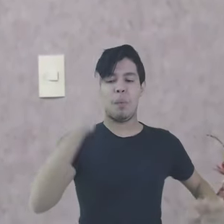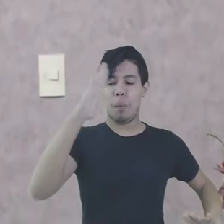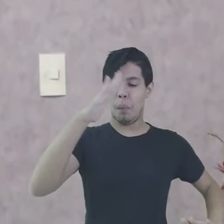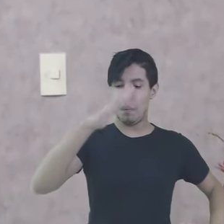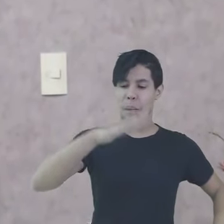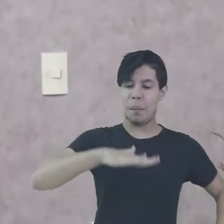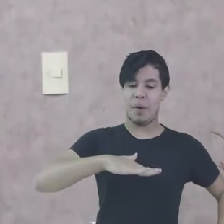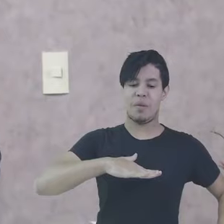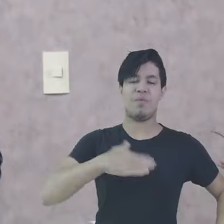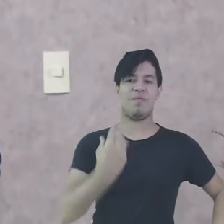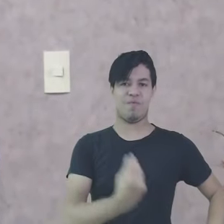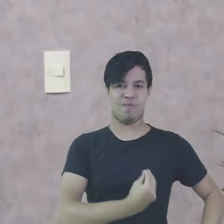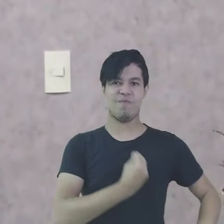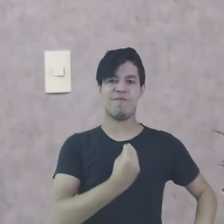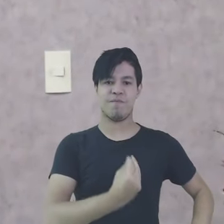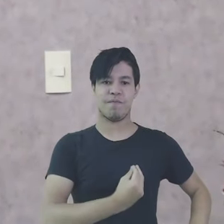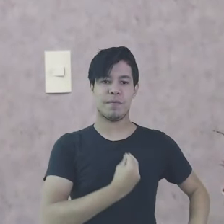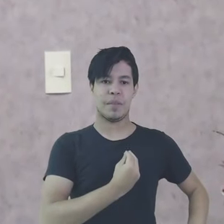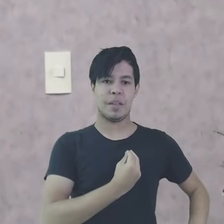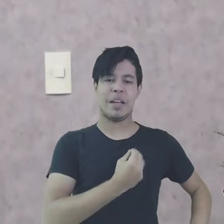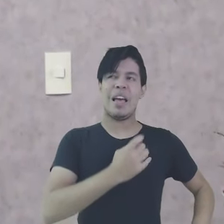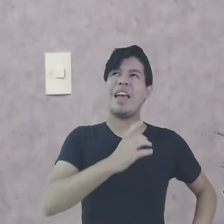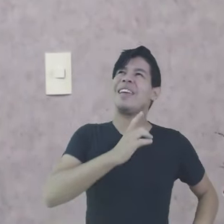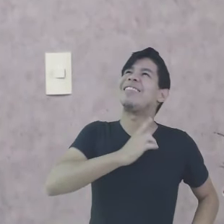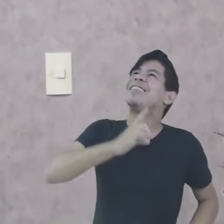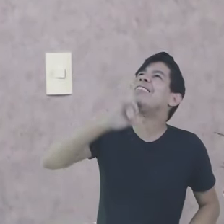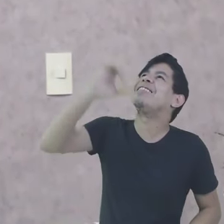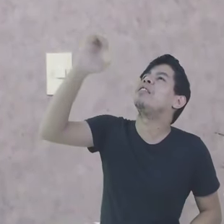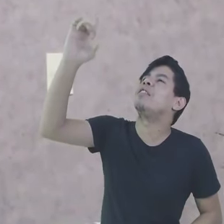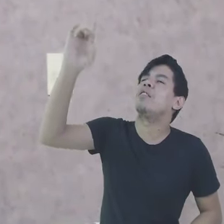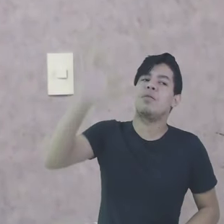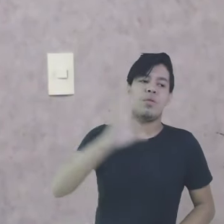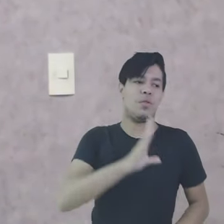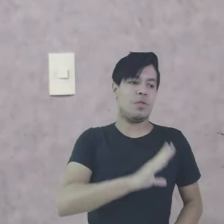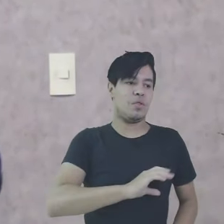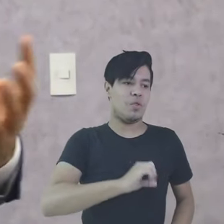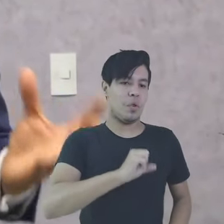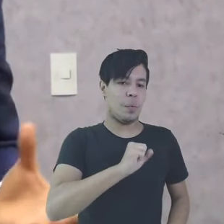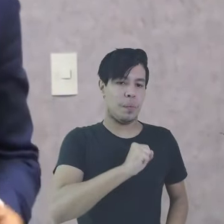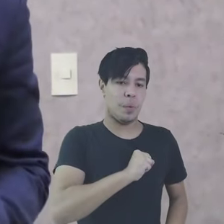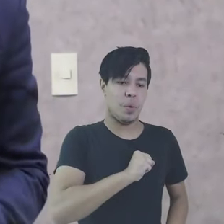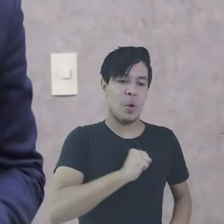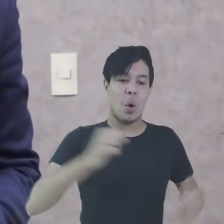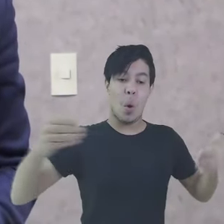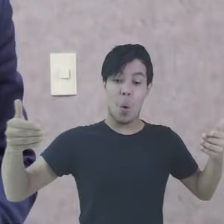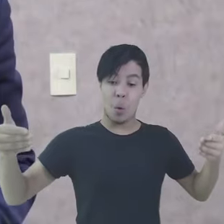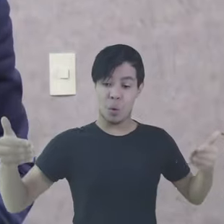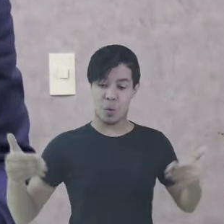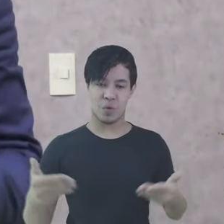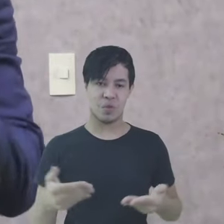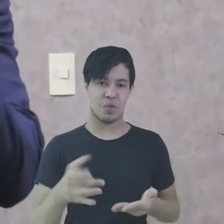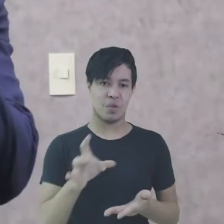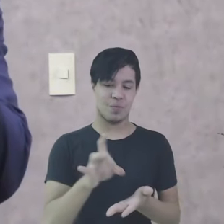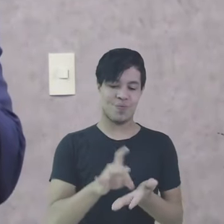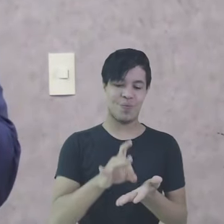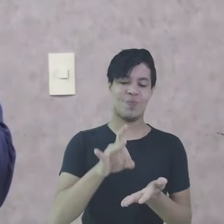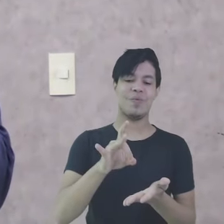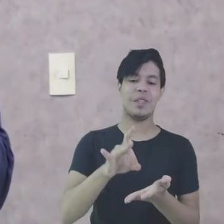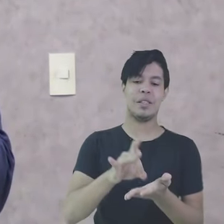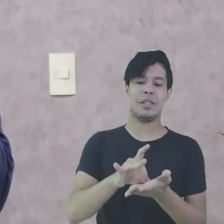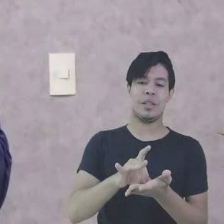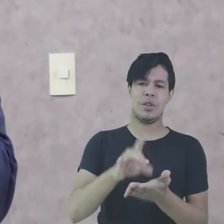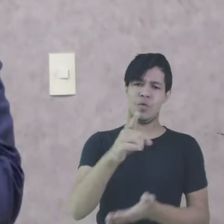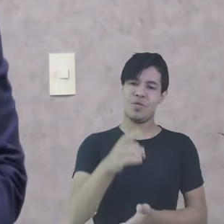séculos dos séculos. Que Deus de amor é esse? Hoje, com toda esta verdade em pauta, você gostaria